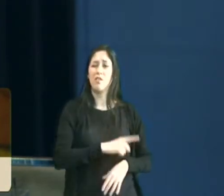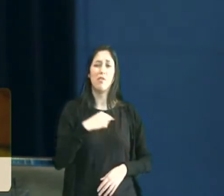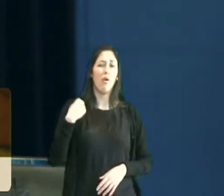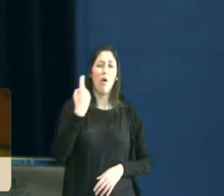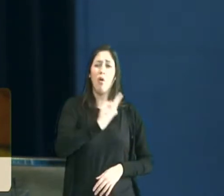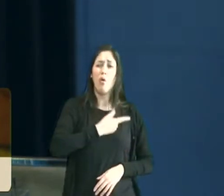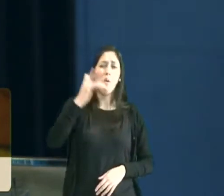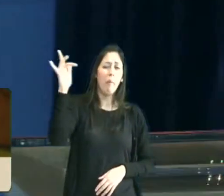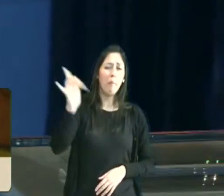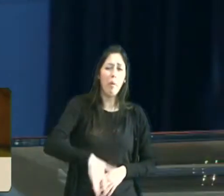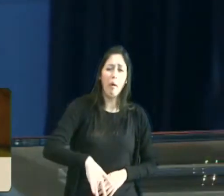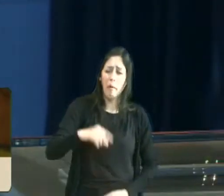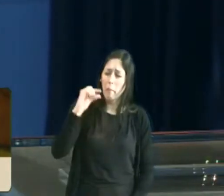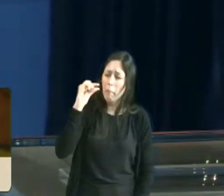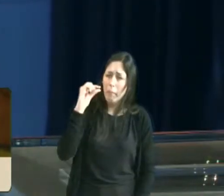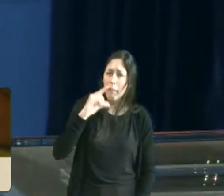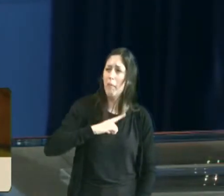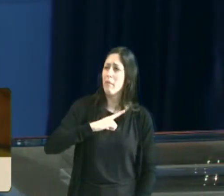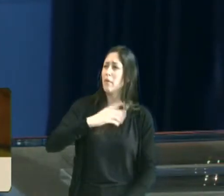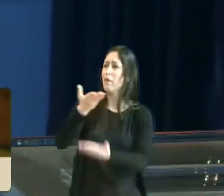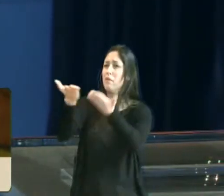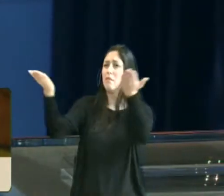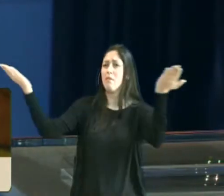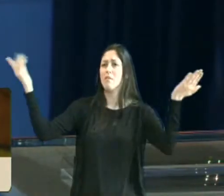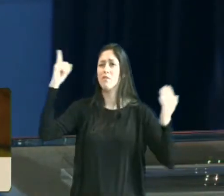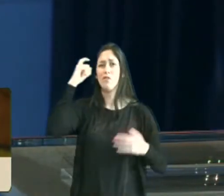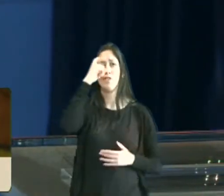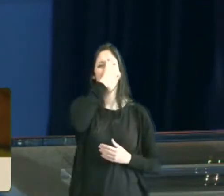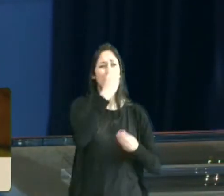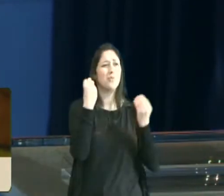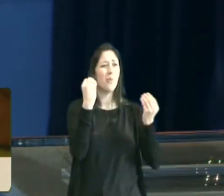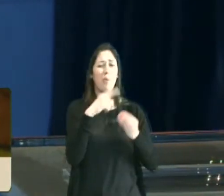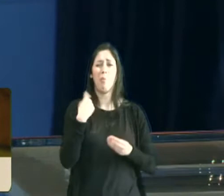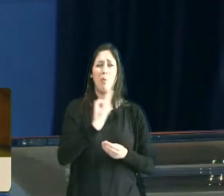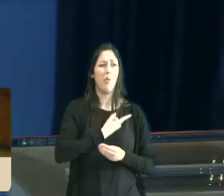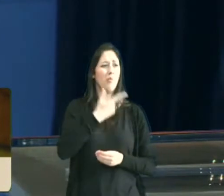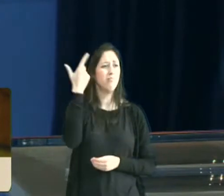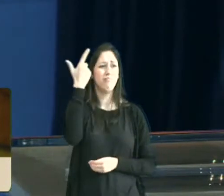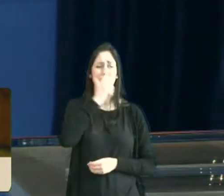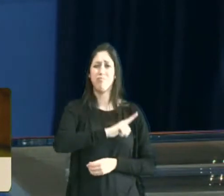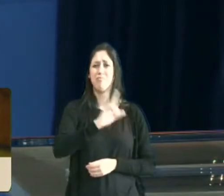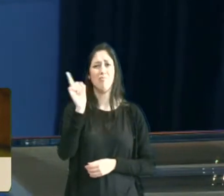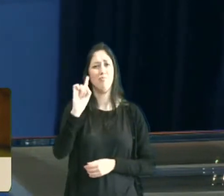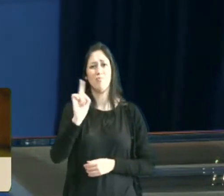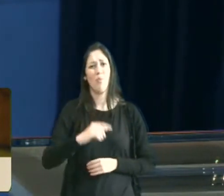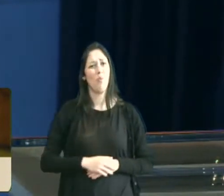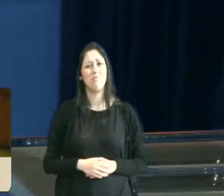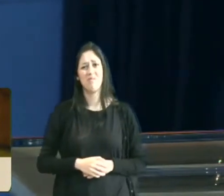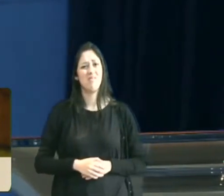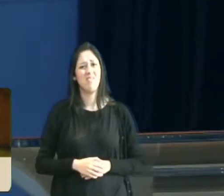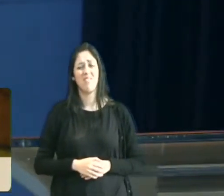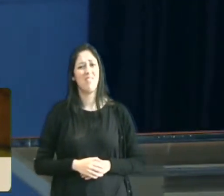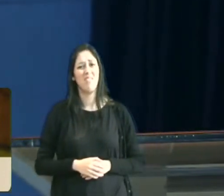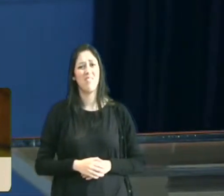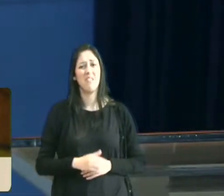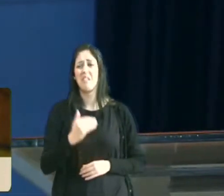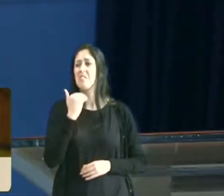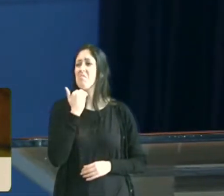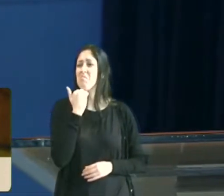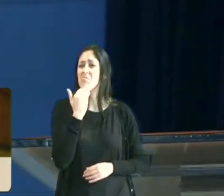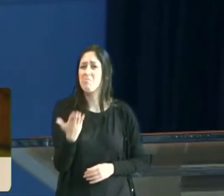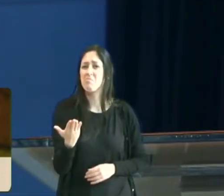dos gigantes consumidos. Não tem como. Ainda que eles trouxessem os figos, ainda que